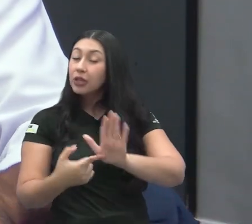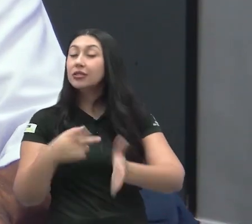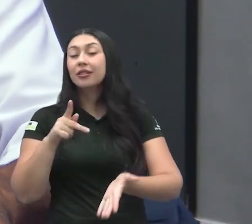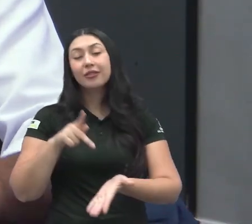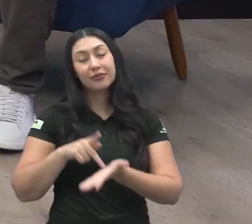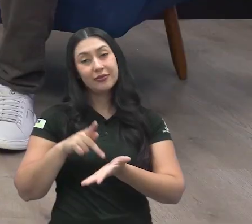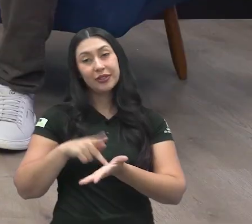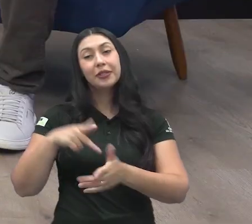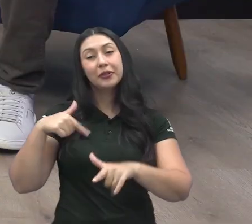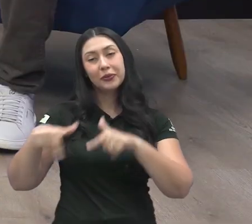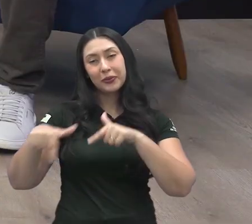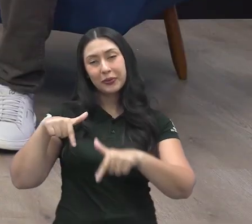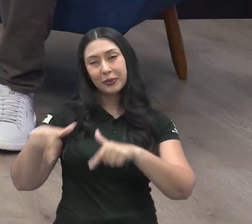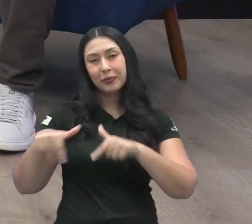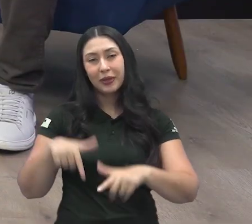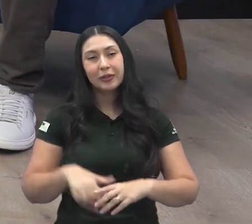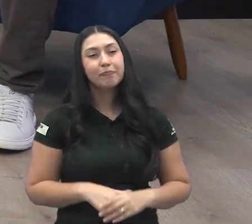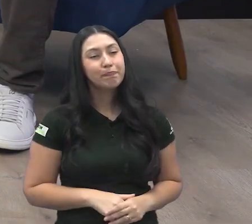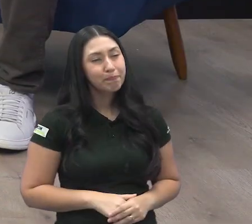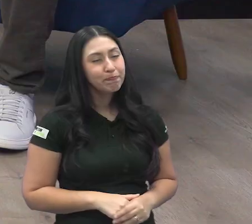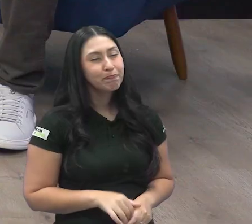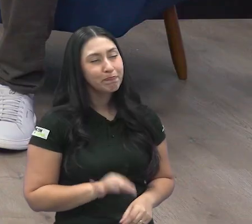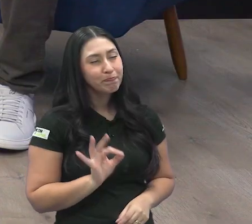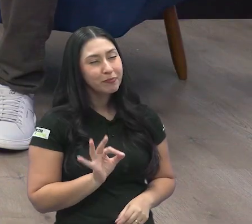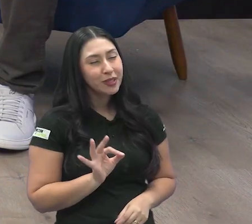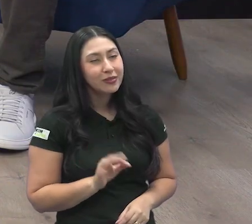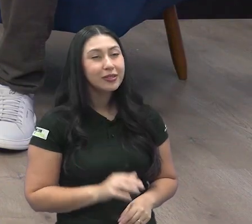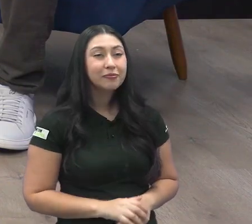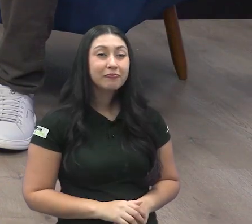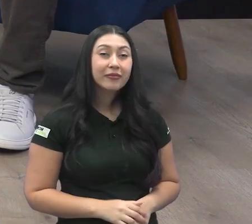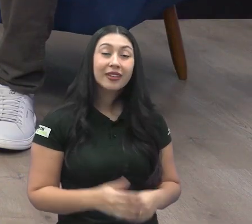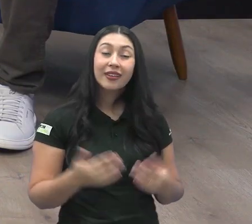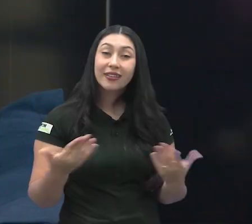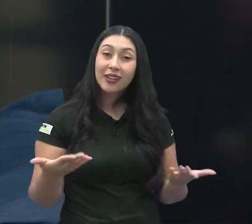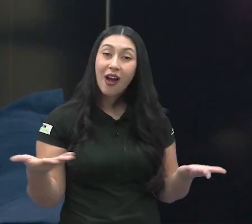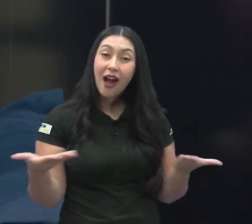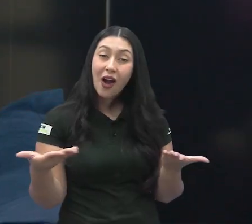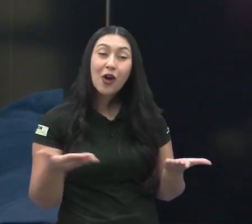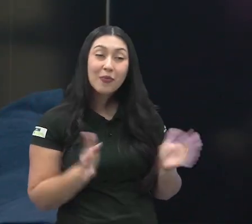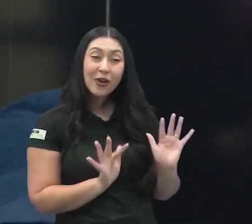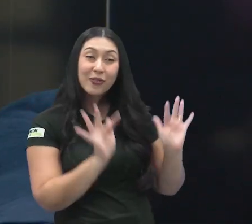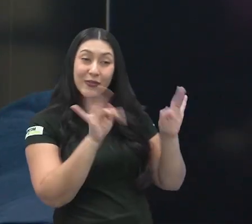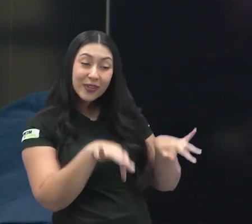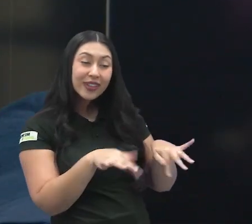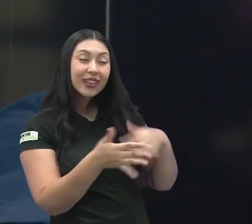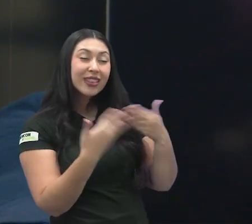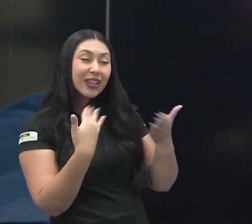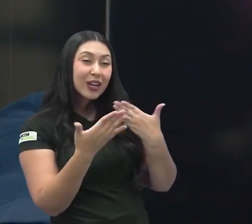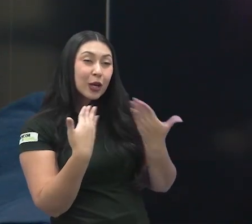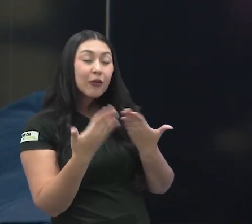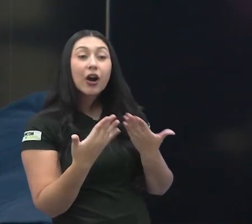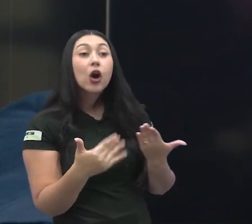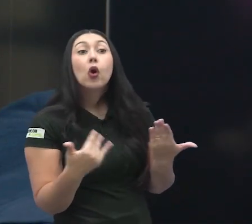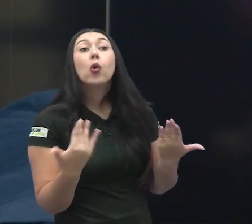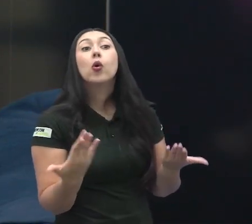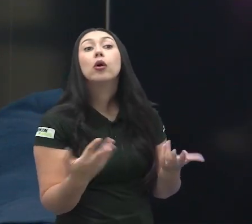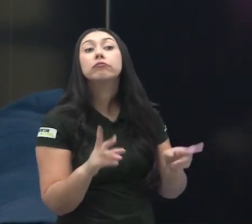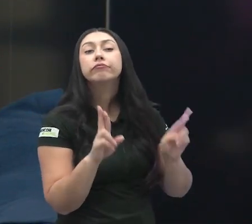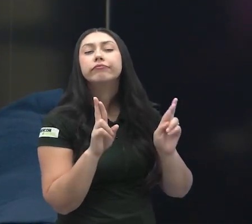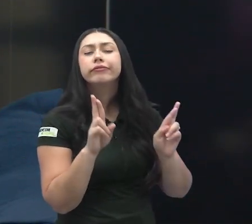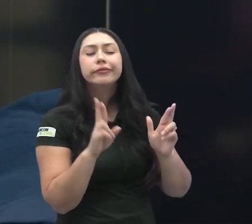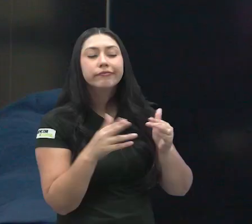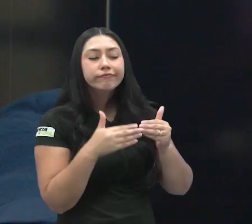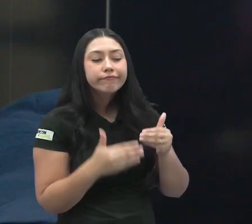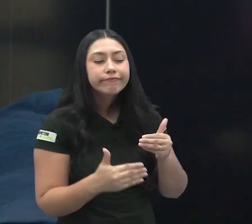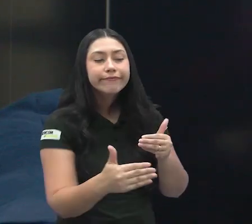dessa realidade do nosso trabalho dia a dia. Perfeito. Bom, então, para a gente poder finalizar esse bate-papo,